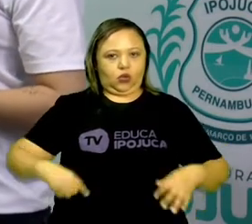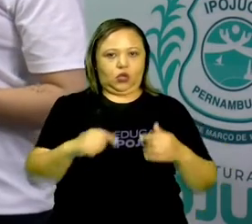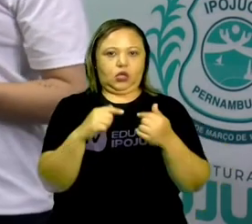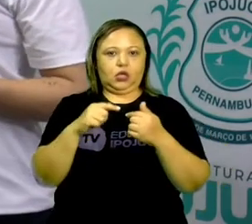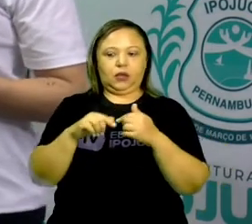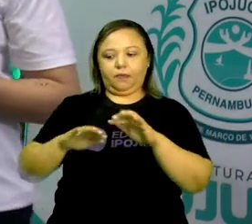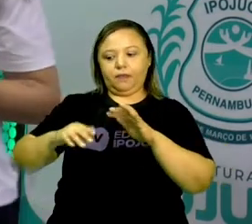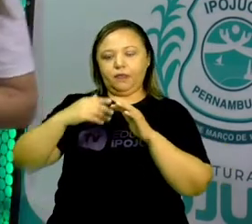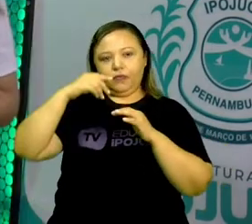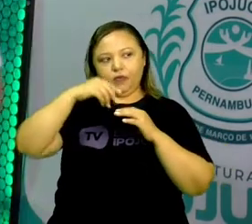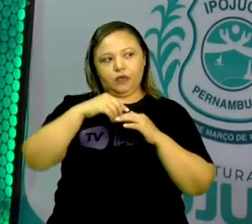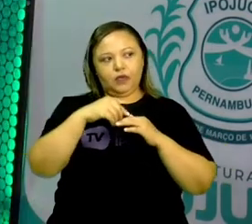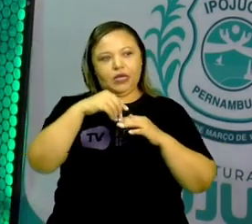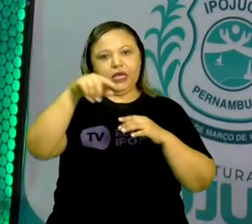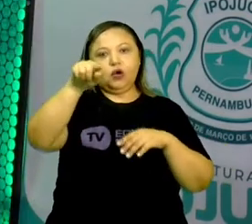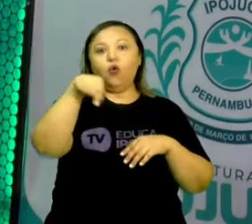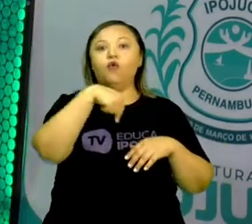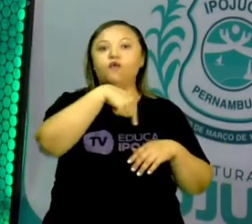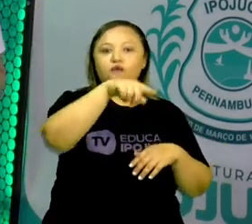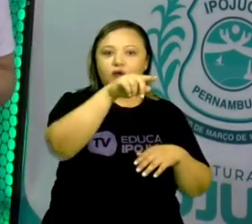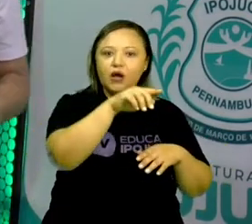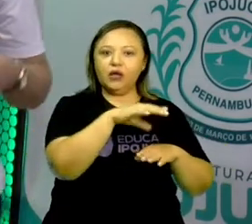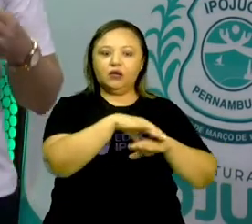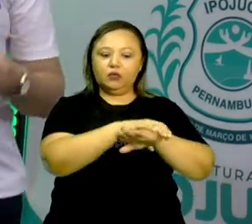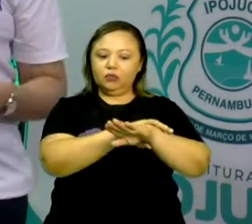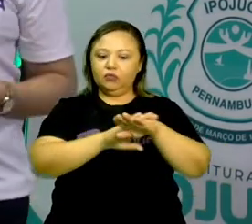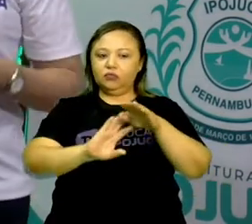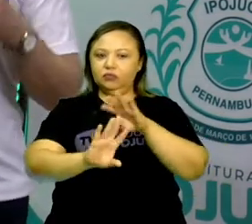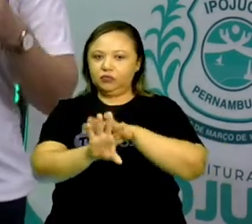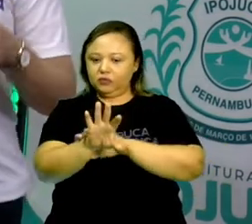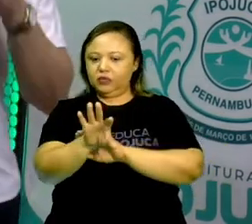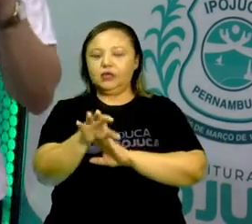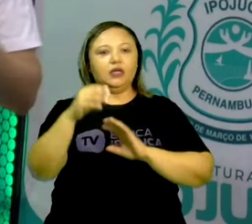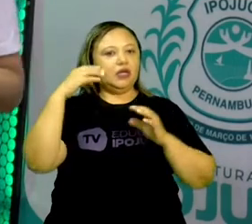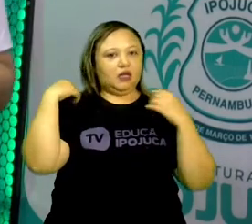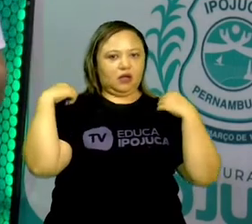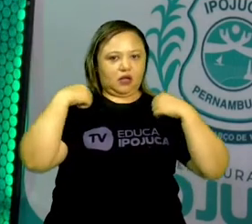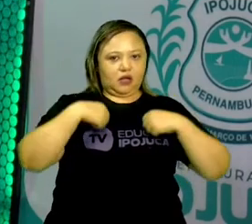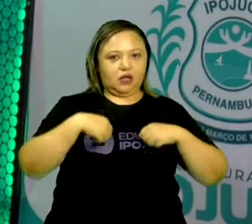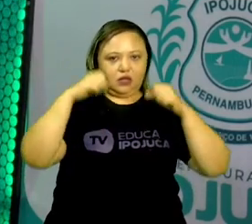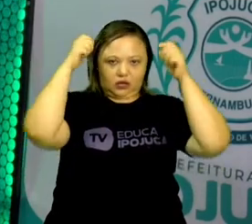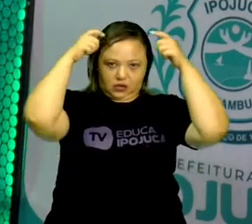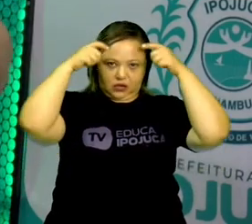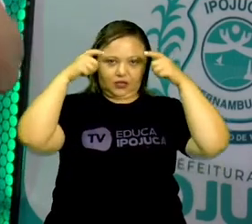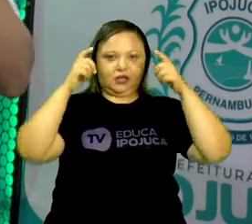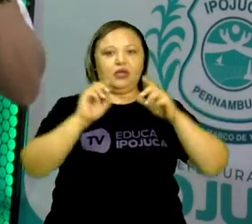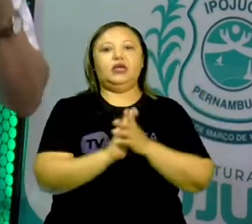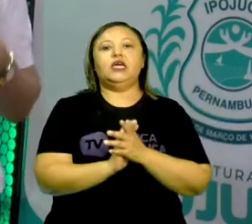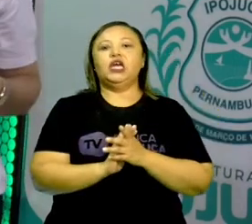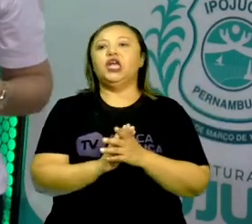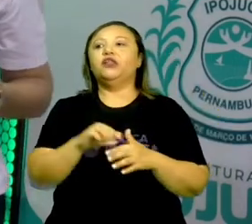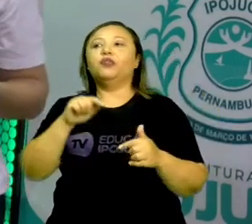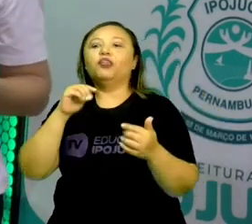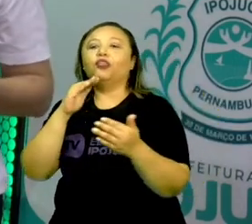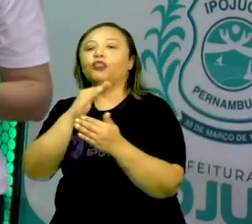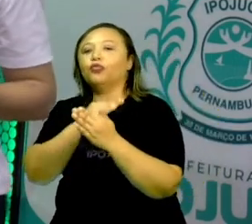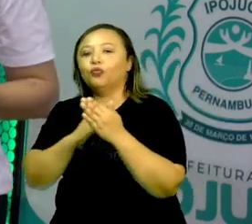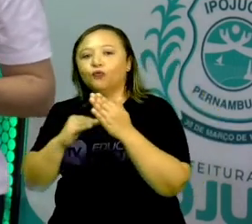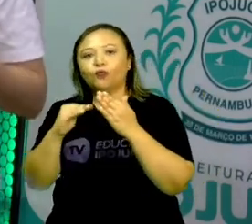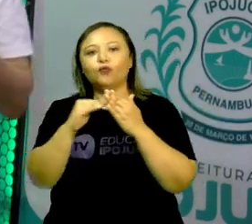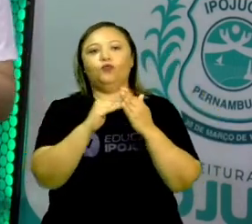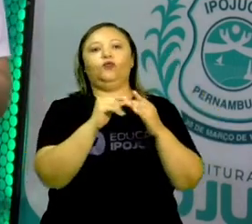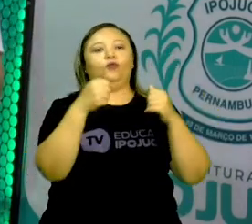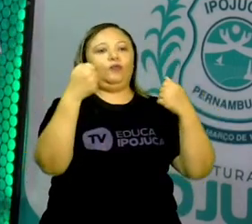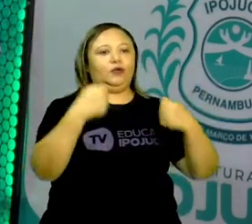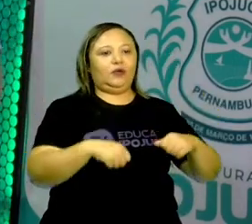lã, chapéu de feltro e luvas. Ou seja, tudo depende do contexto.